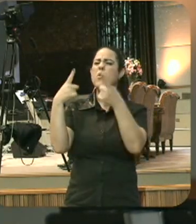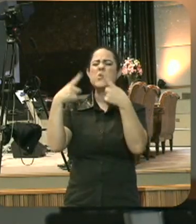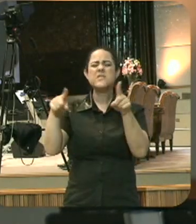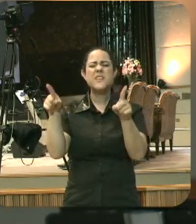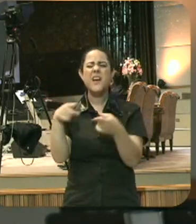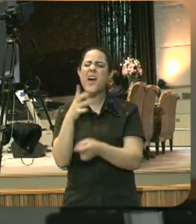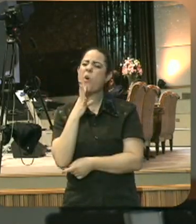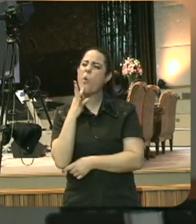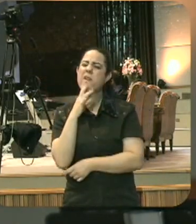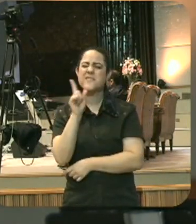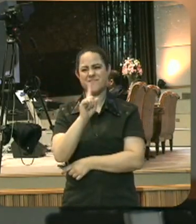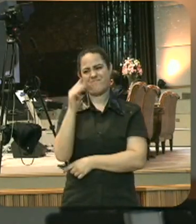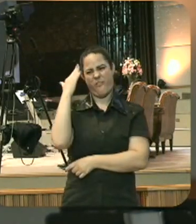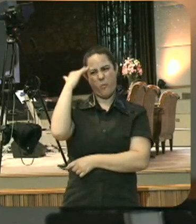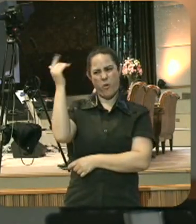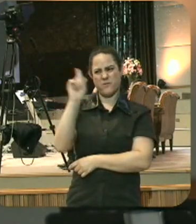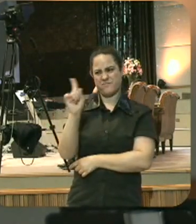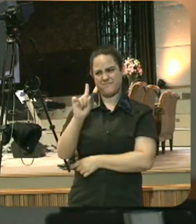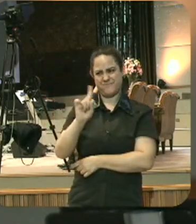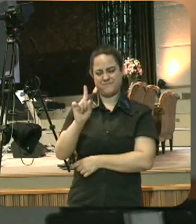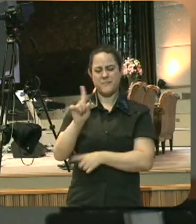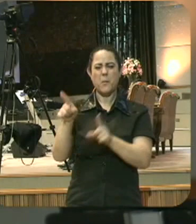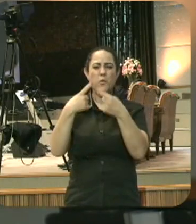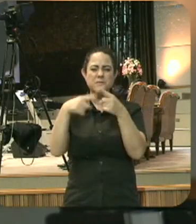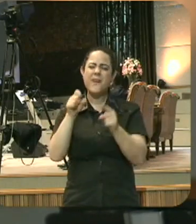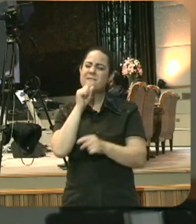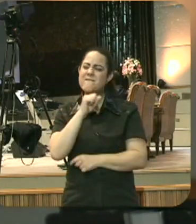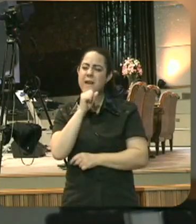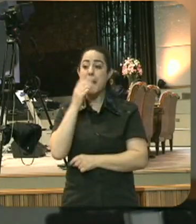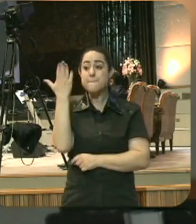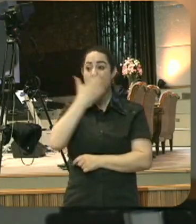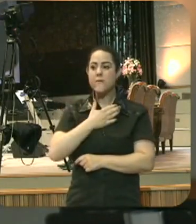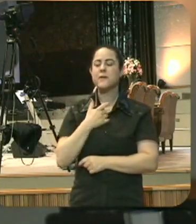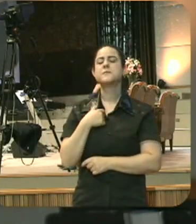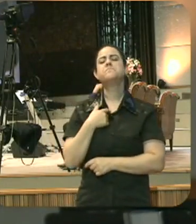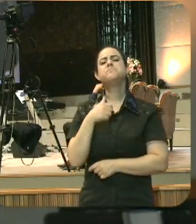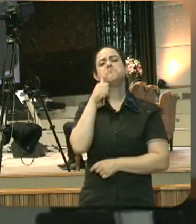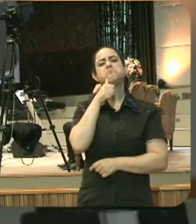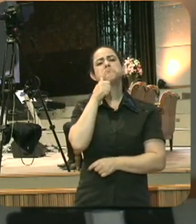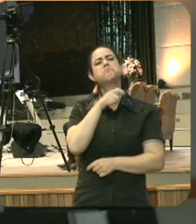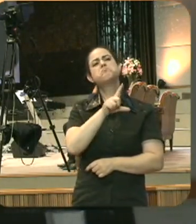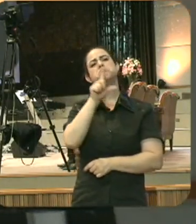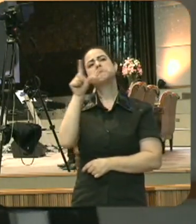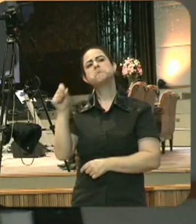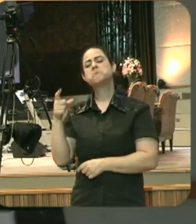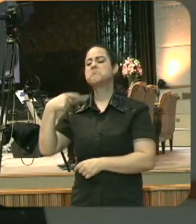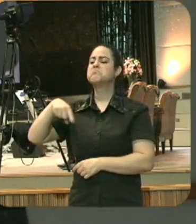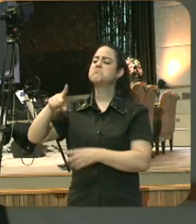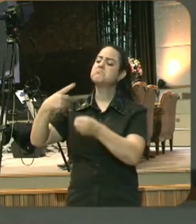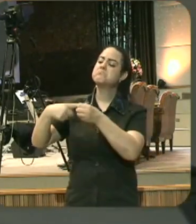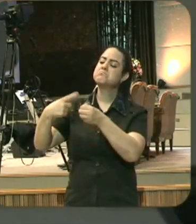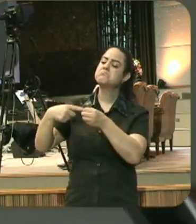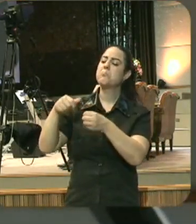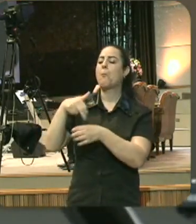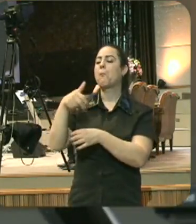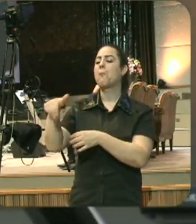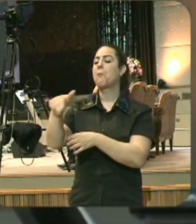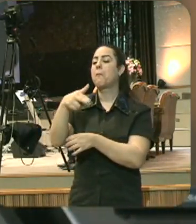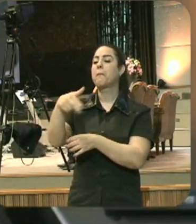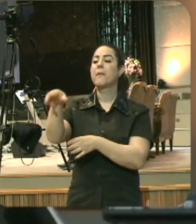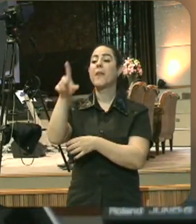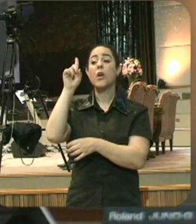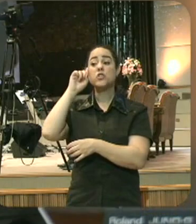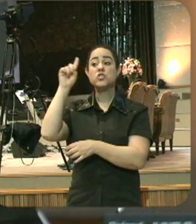tão conhecida. E ela então saiu para fazer algumas coisas na cidade. E naquele dia